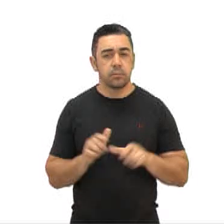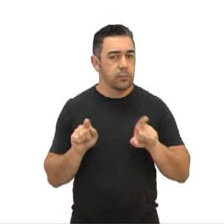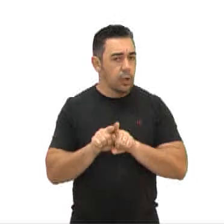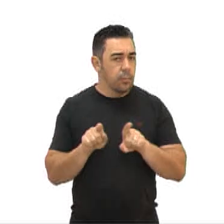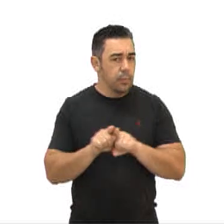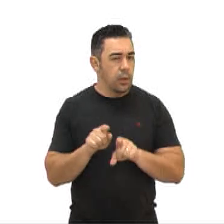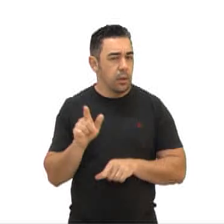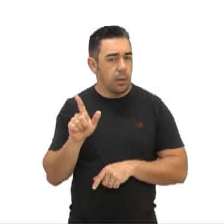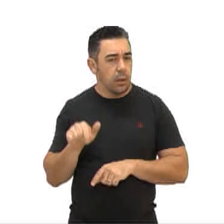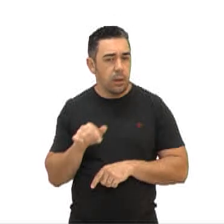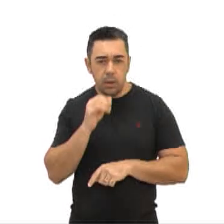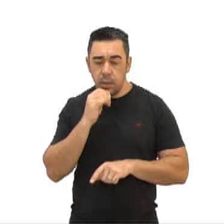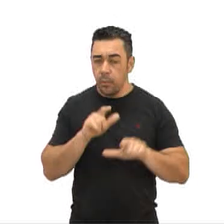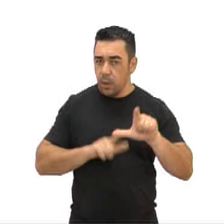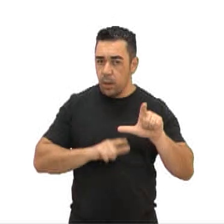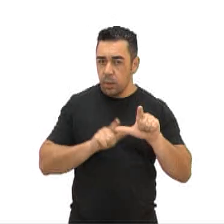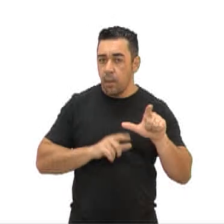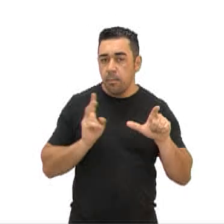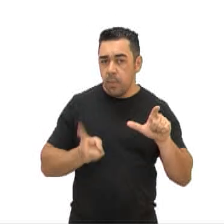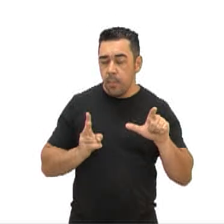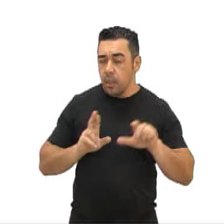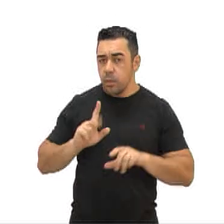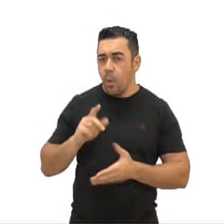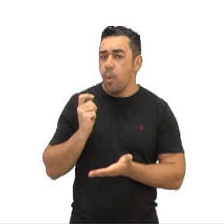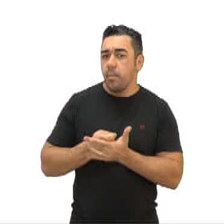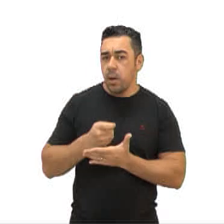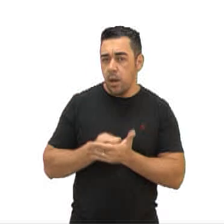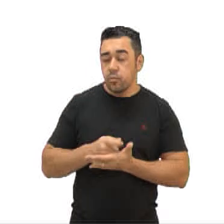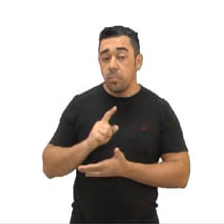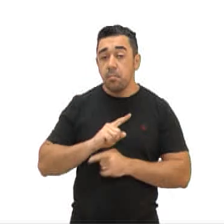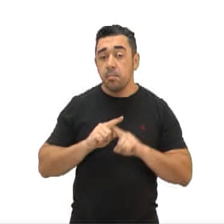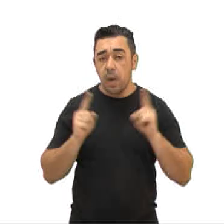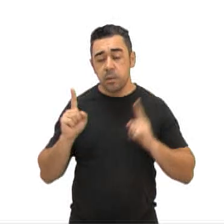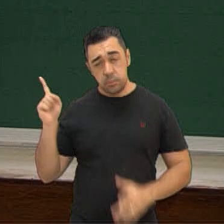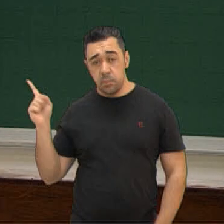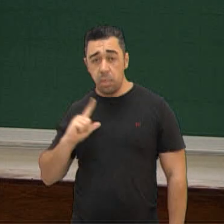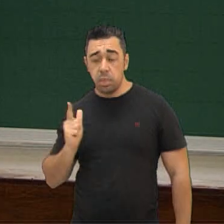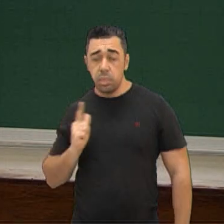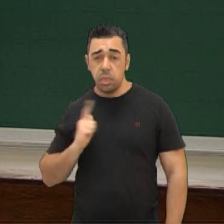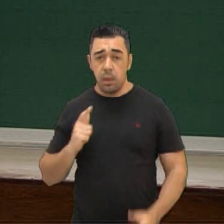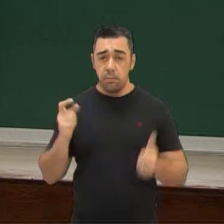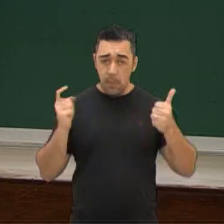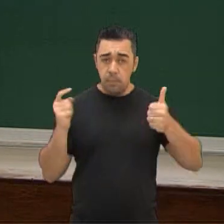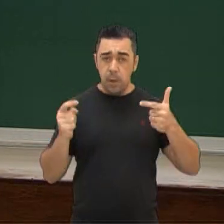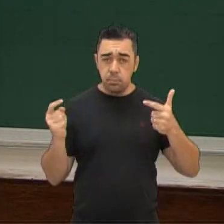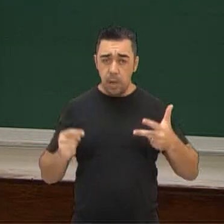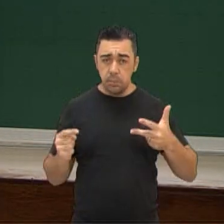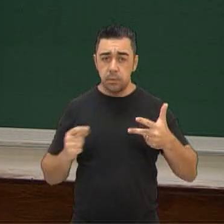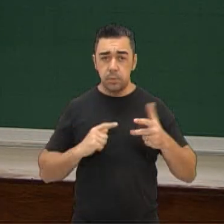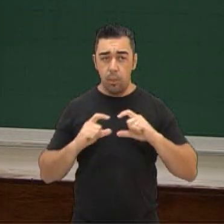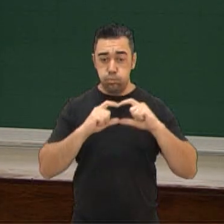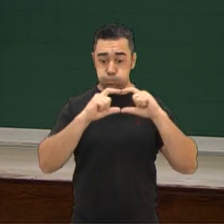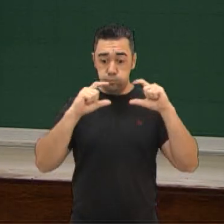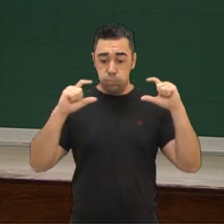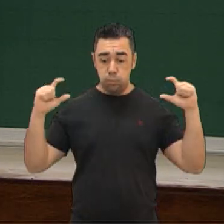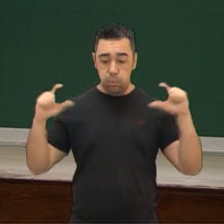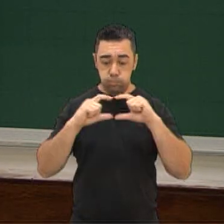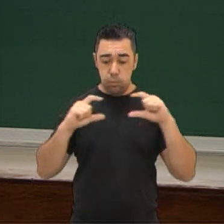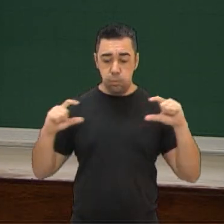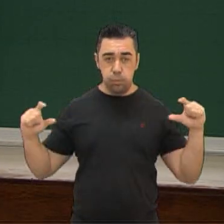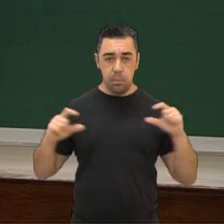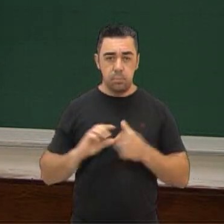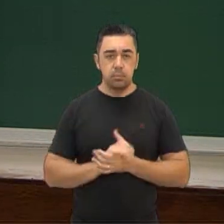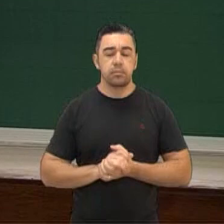Não é algo obrigatório, que acontece sempre, mas aqui no caso estão todas escritas em caixa alta,